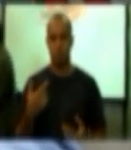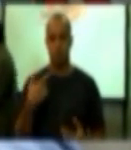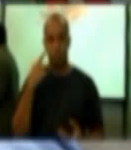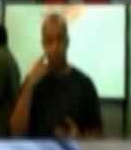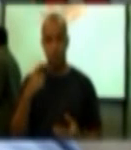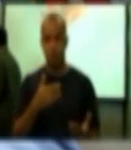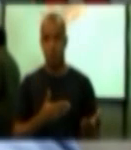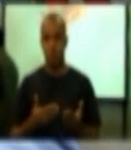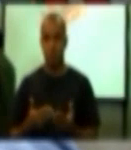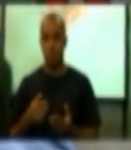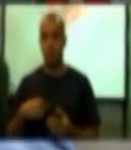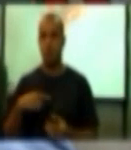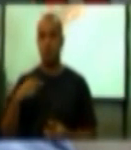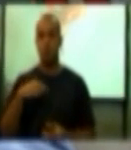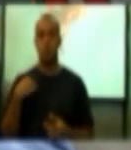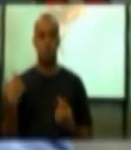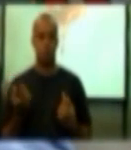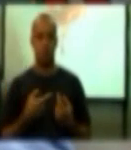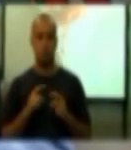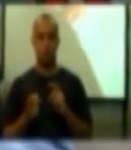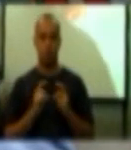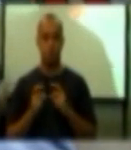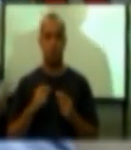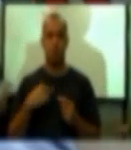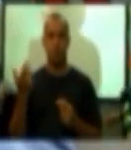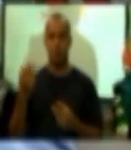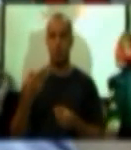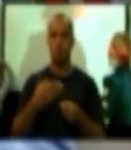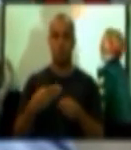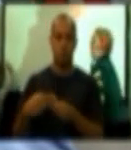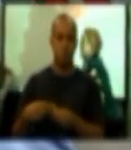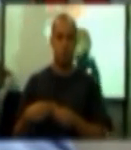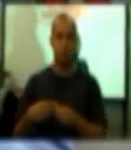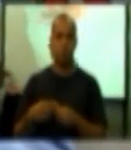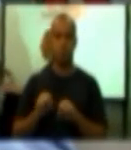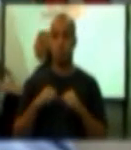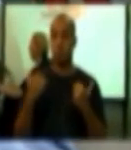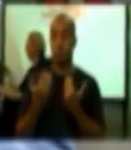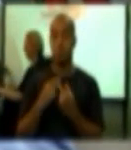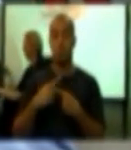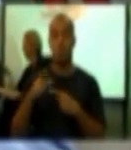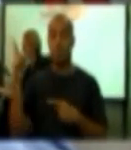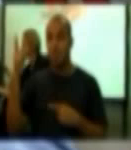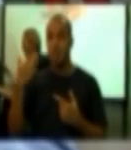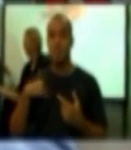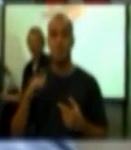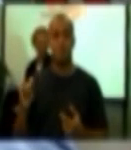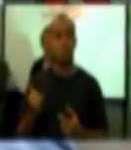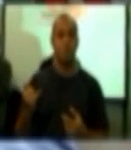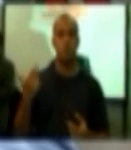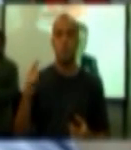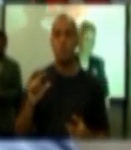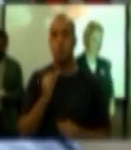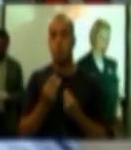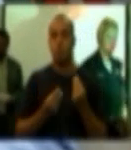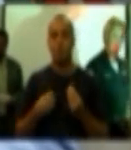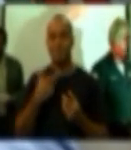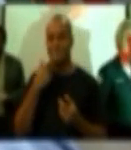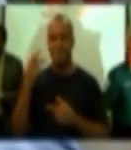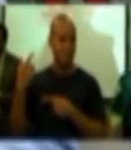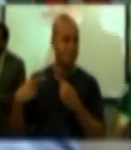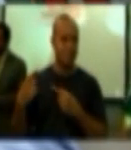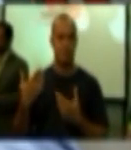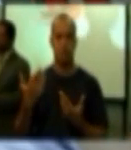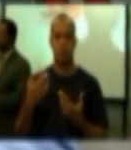nas nossas reuniões também na câmara municipal isso porque lá nós temos a oportunidade de fazer as críticas